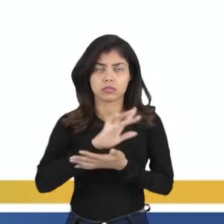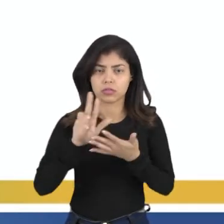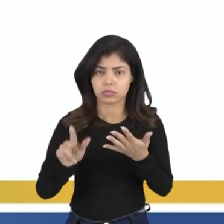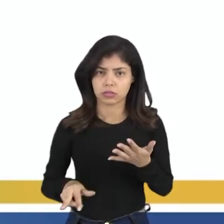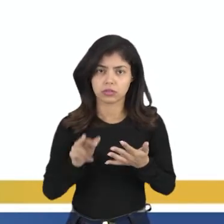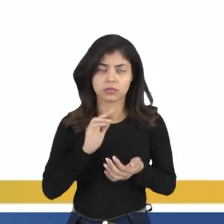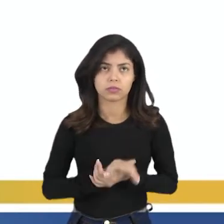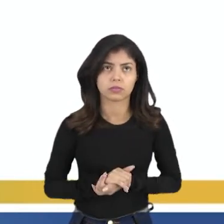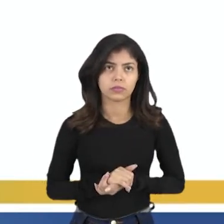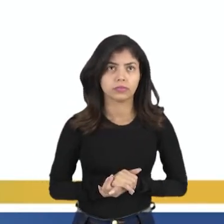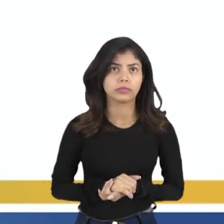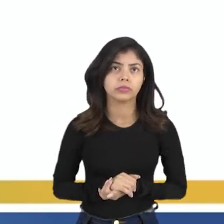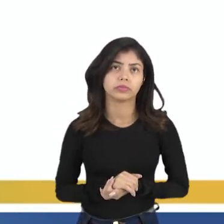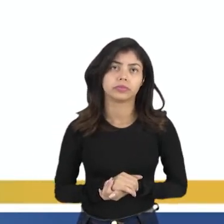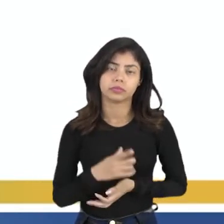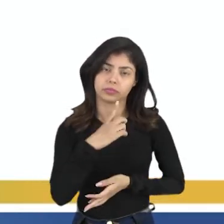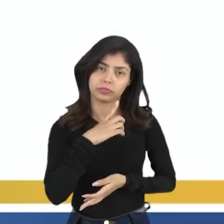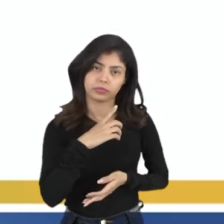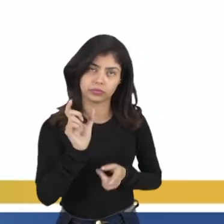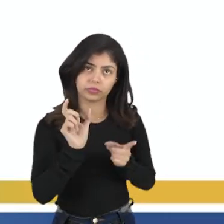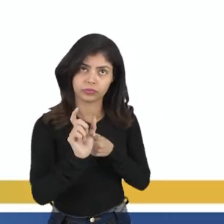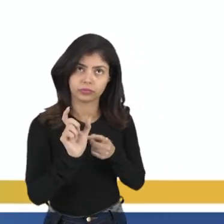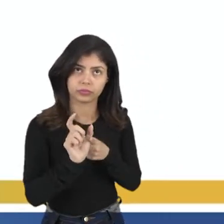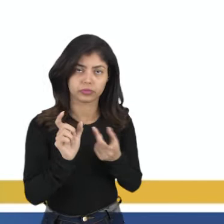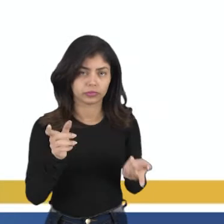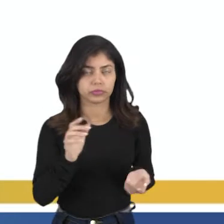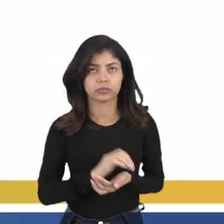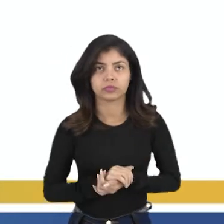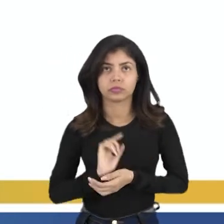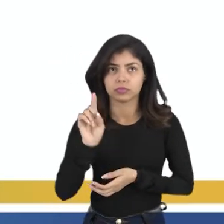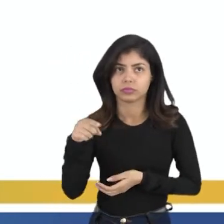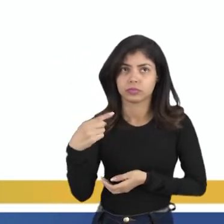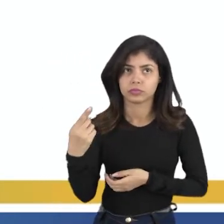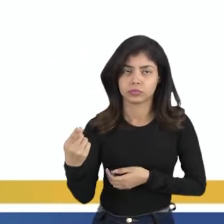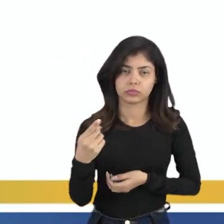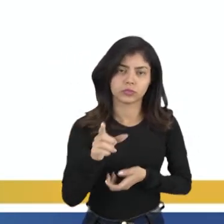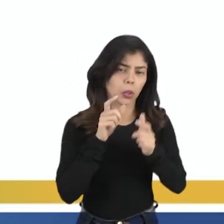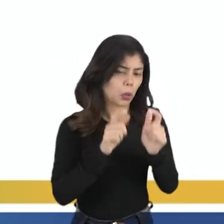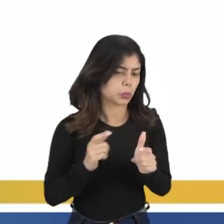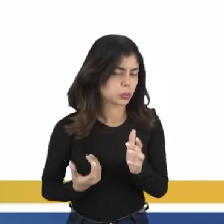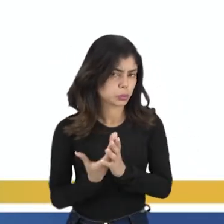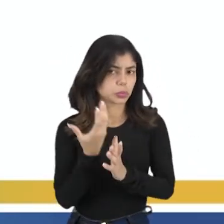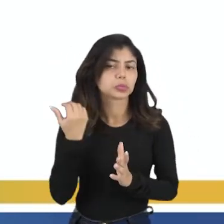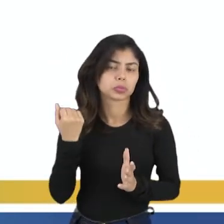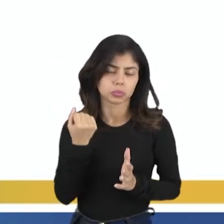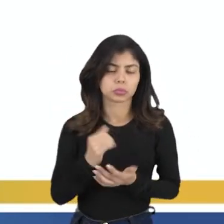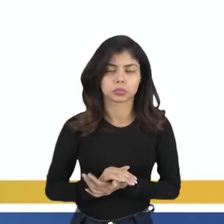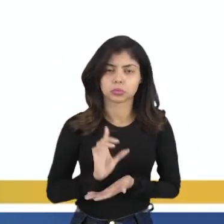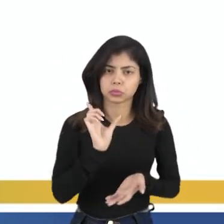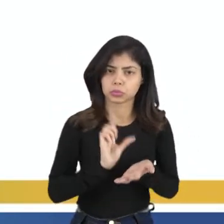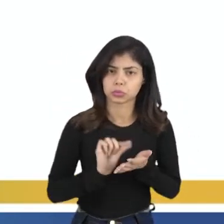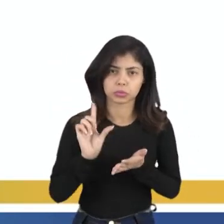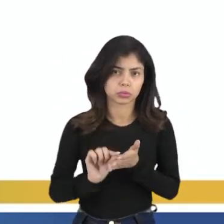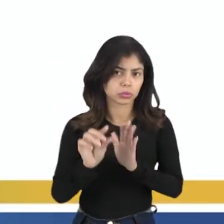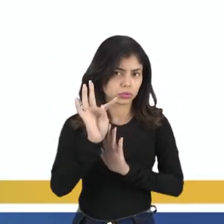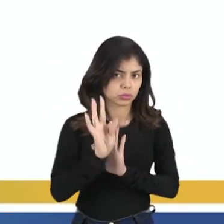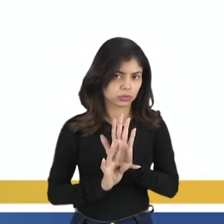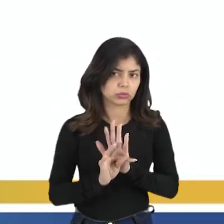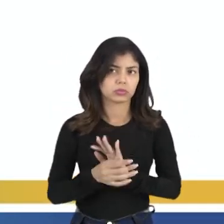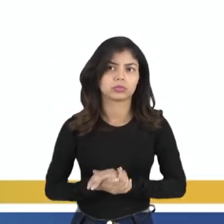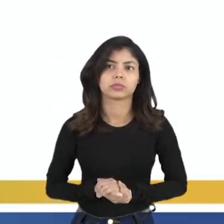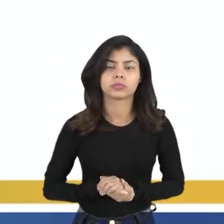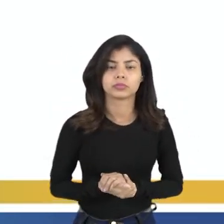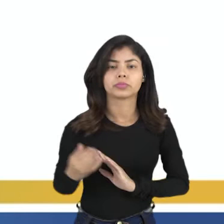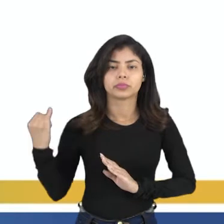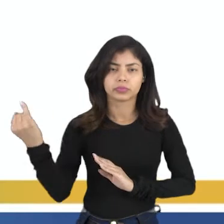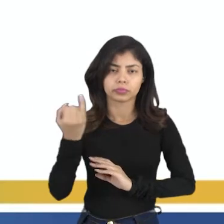da diversidade. Aí nós temos as palavras-chave e depois de onde foi retirado esse texto. Muito